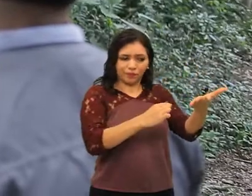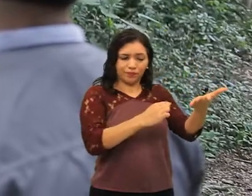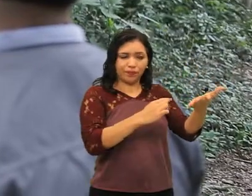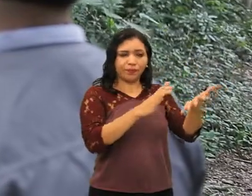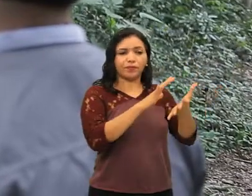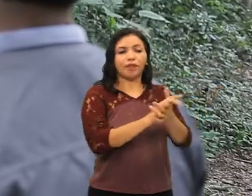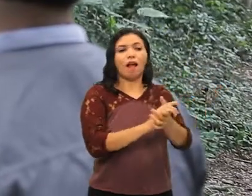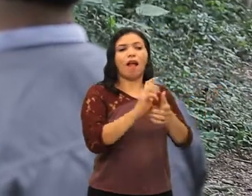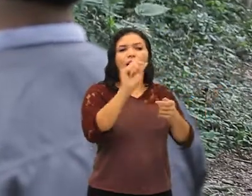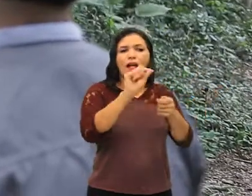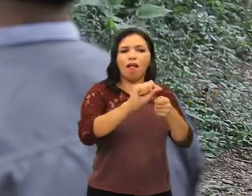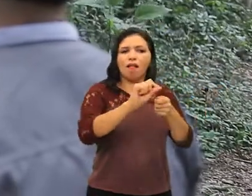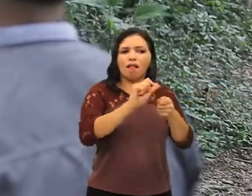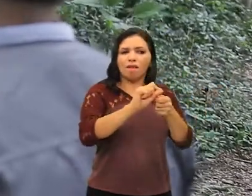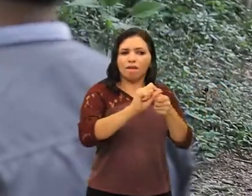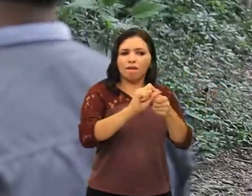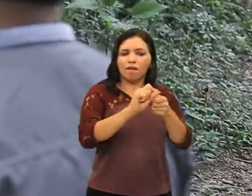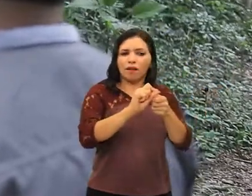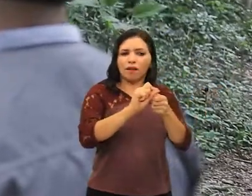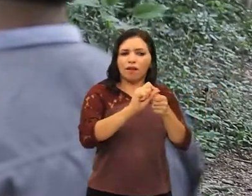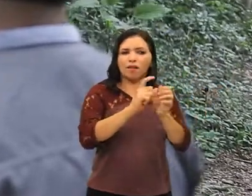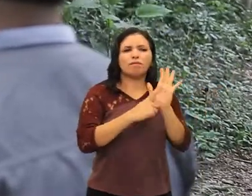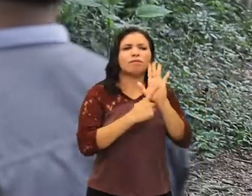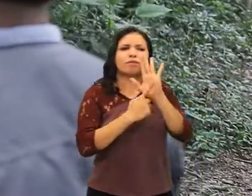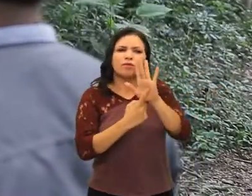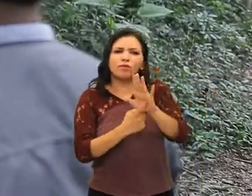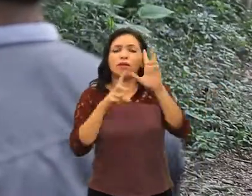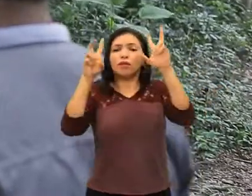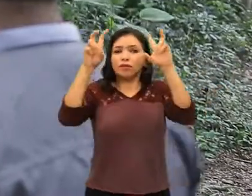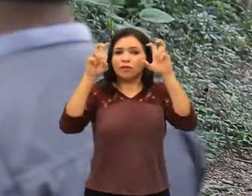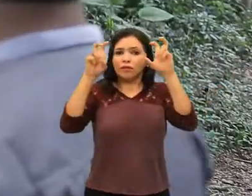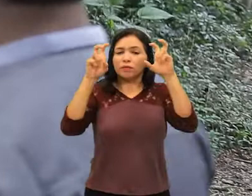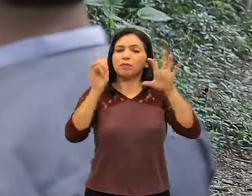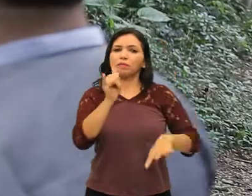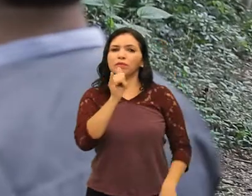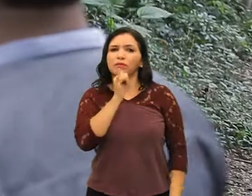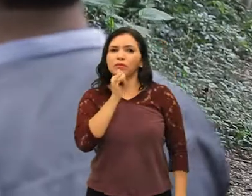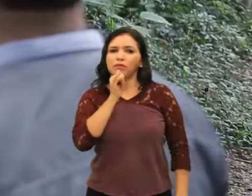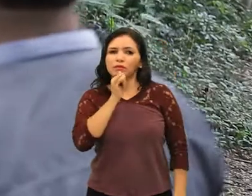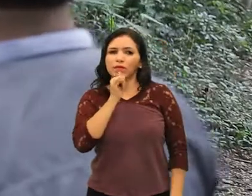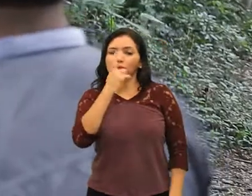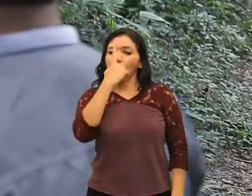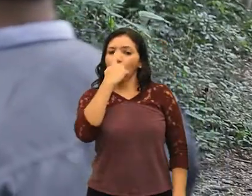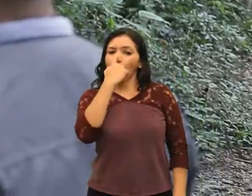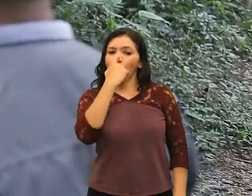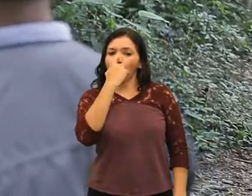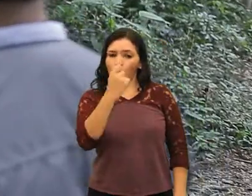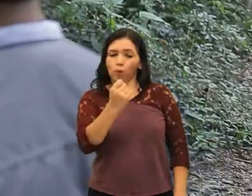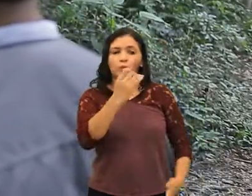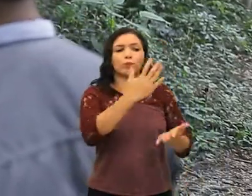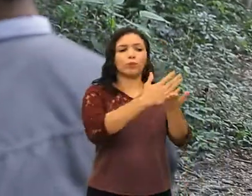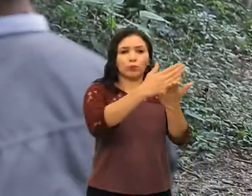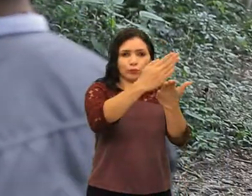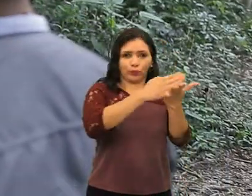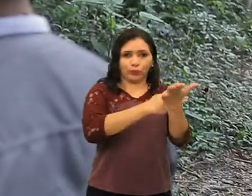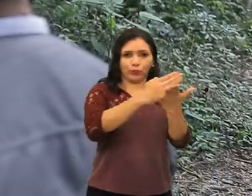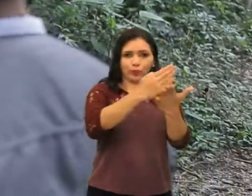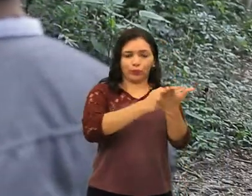né, que fazem alusão a esse tema, por exemplo, a questão dos resíduos. Né? Nós trouxemos alguns